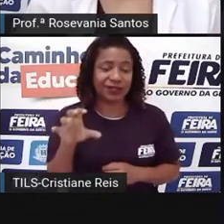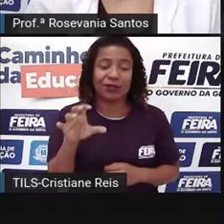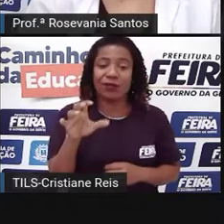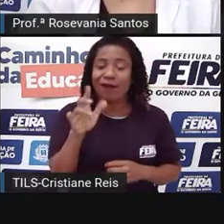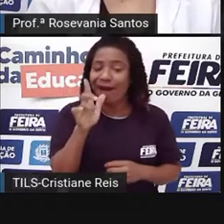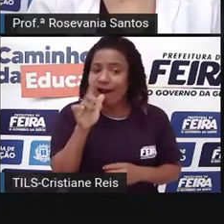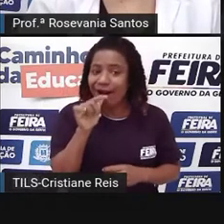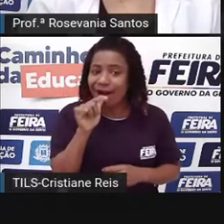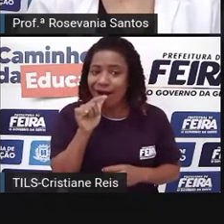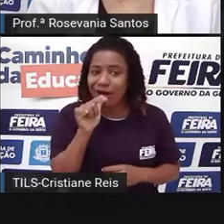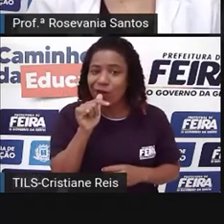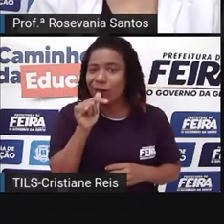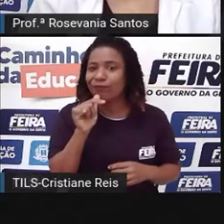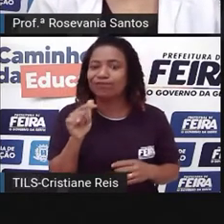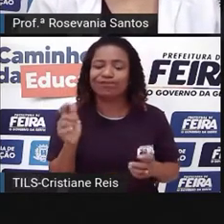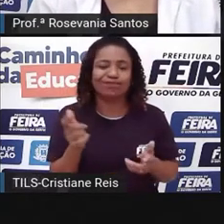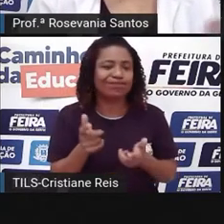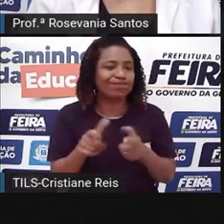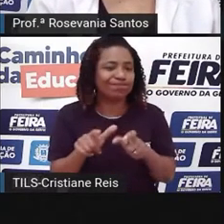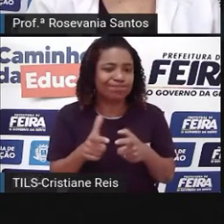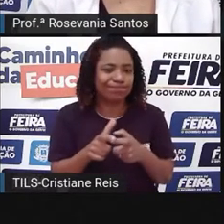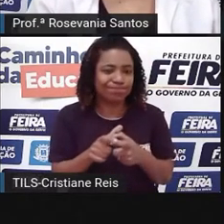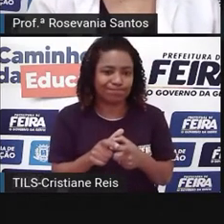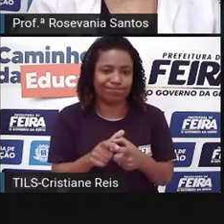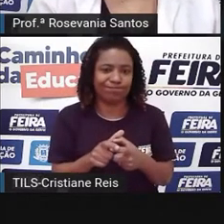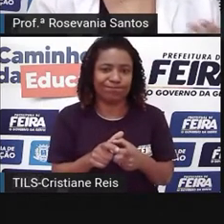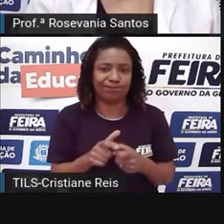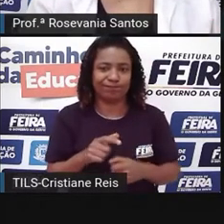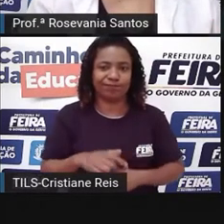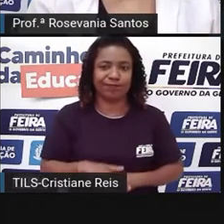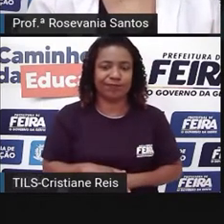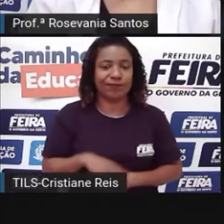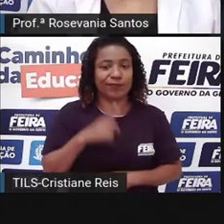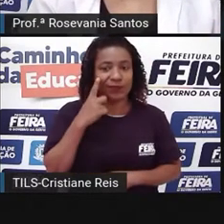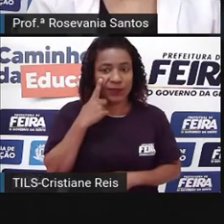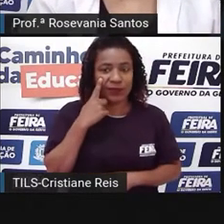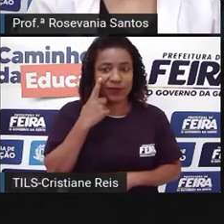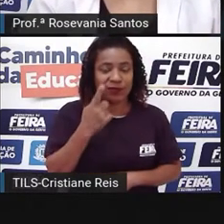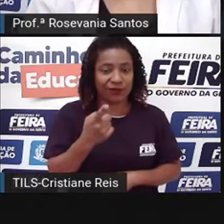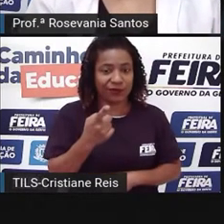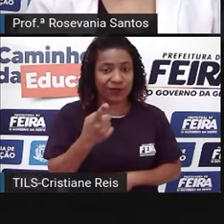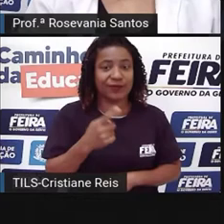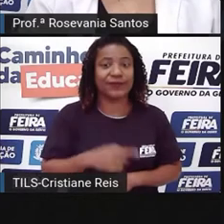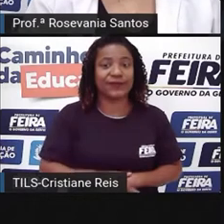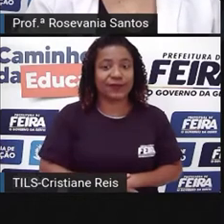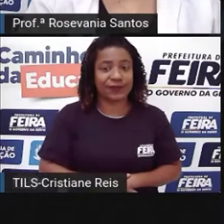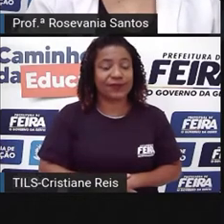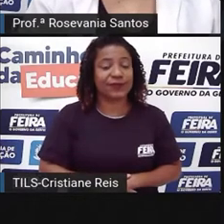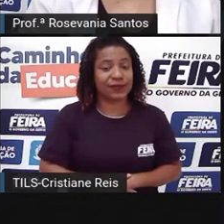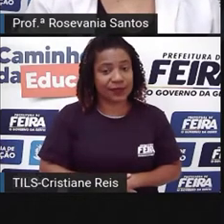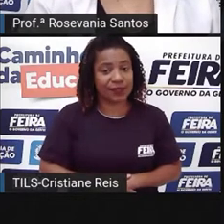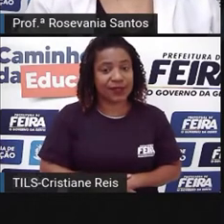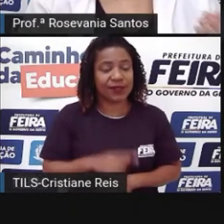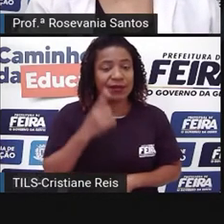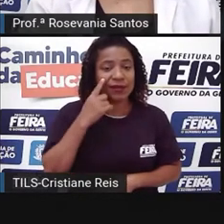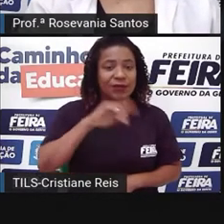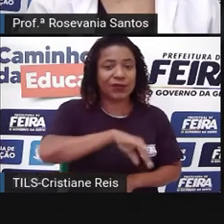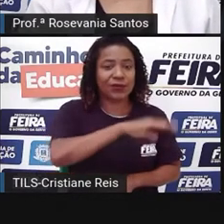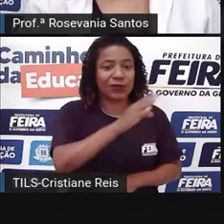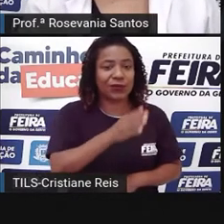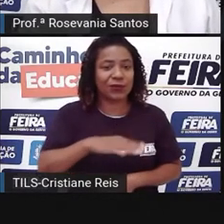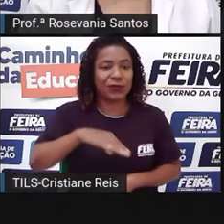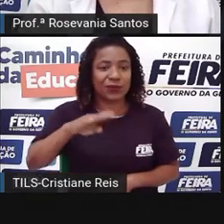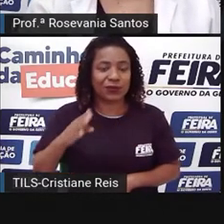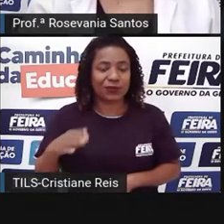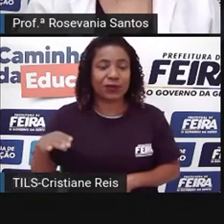água. Só para a gente entender também esse espelhamento, ó, ele não é só ali, né, na parte do relevo. Ele é quase que praticamente também